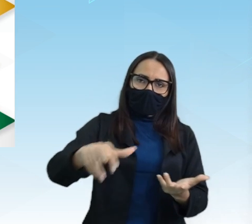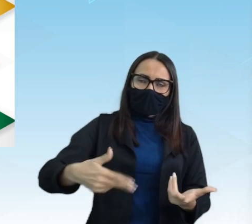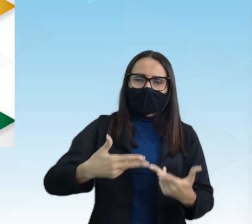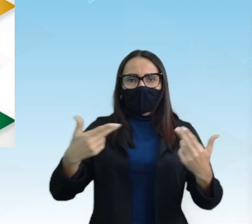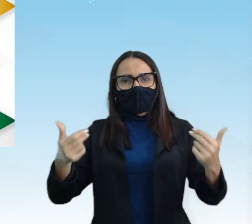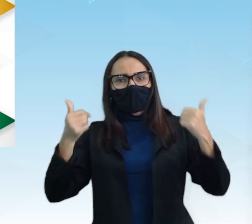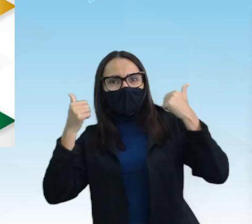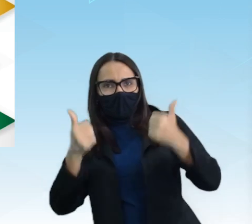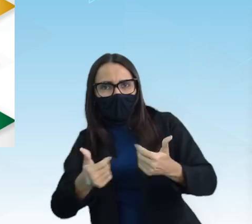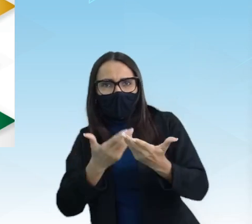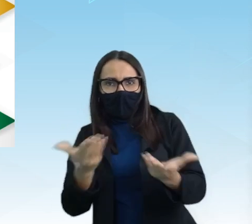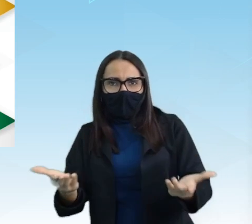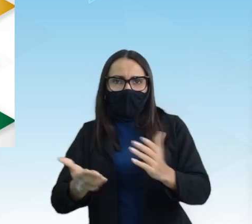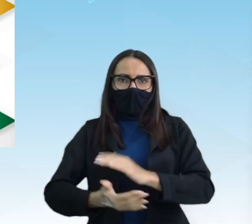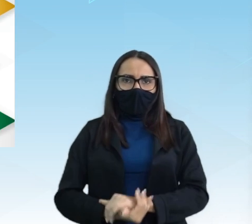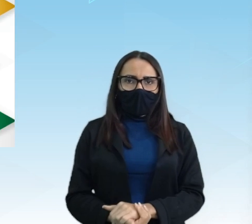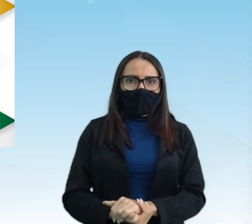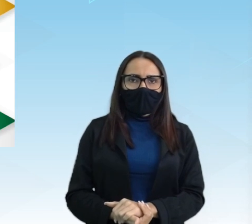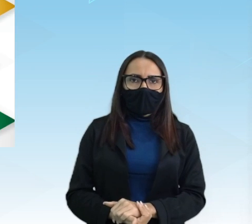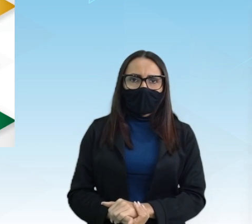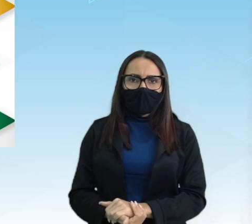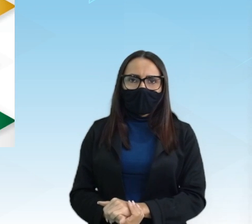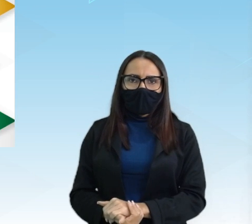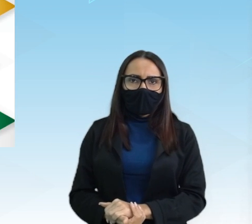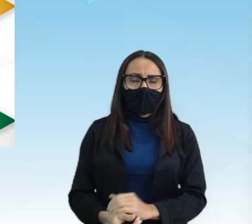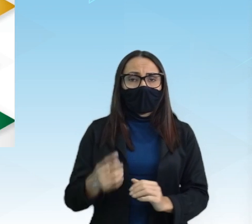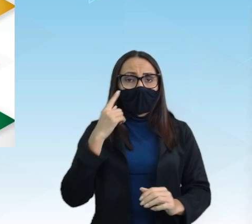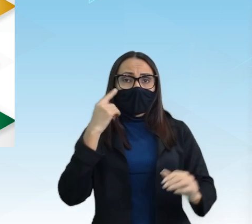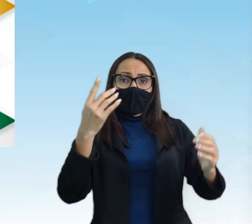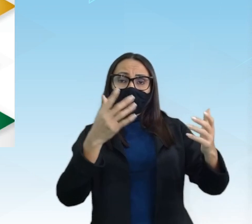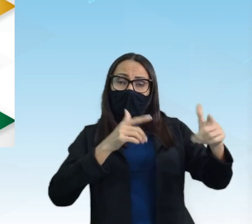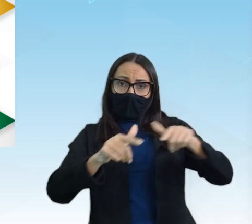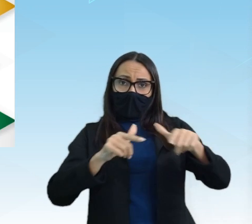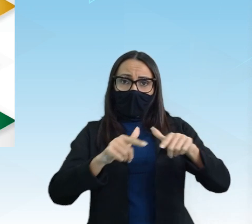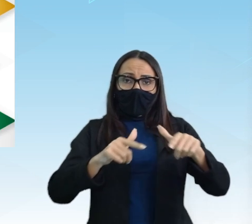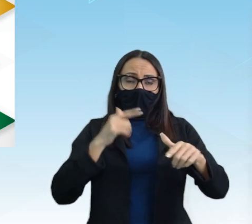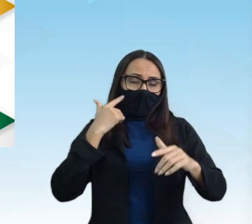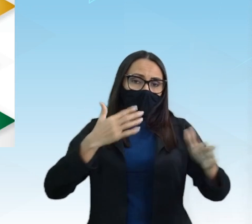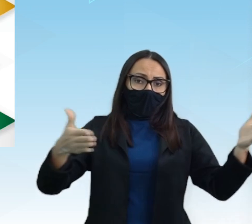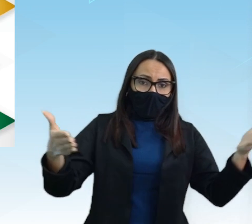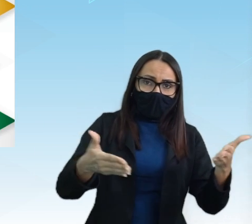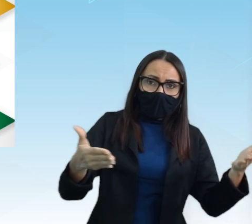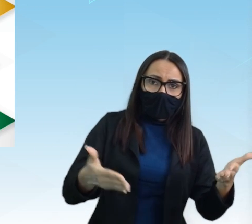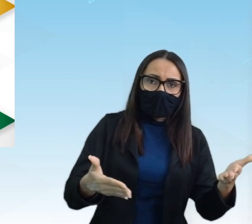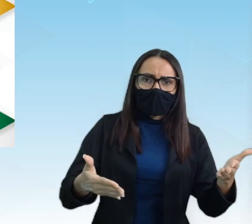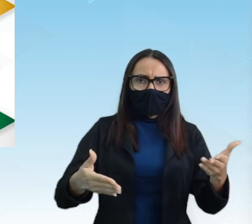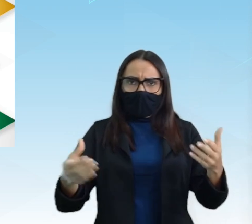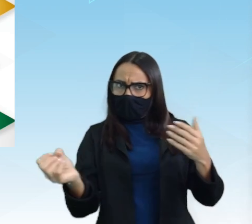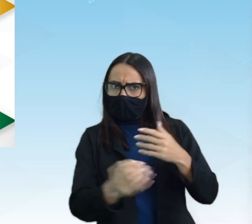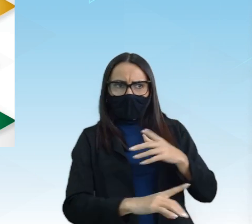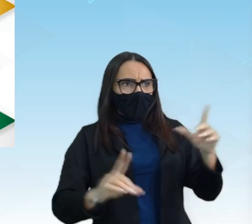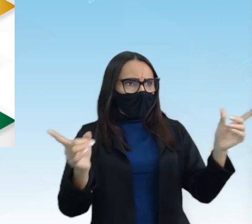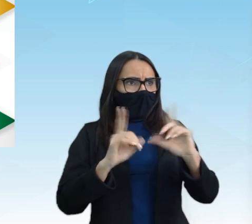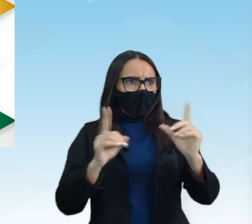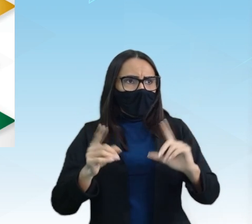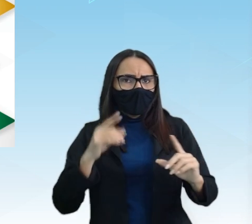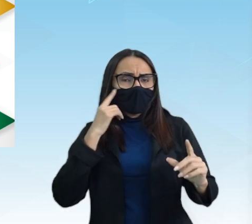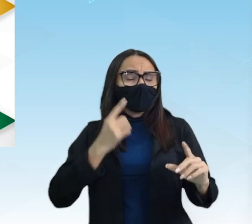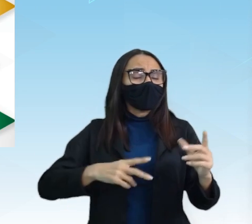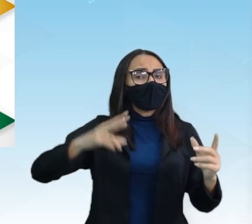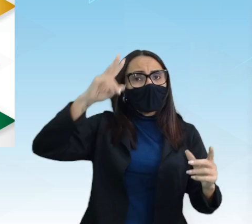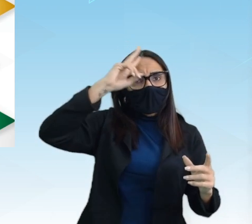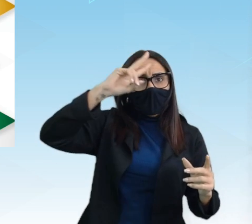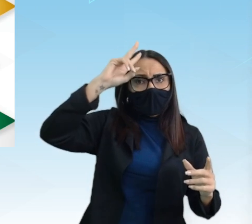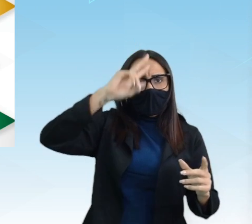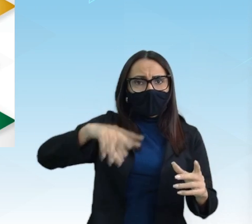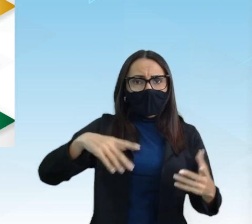coisas, tá, meus amores? Essa atividade, gente, é de agora, ela é nova? Não. Lembra lá